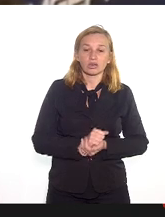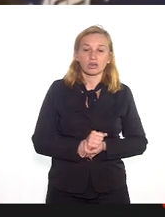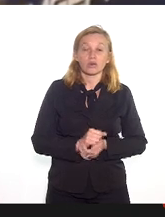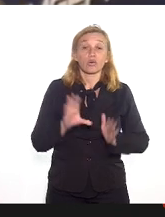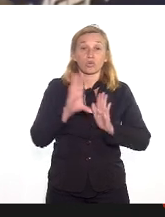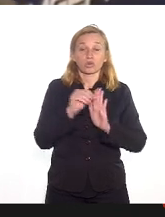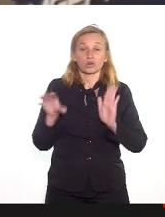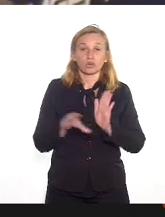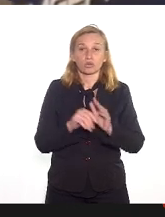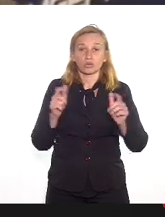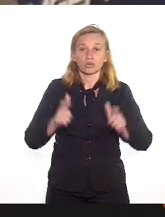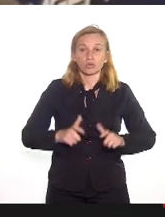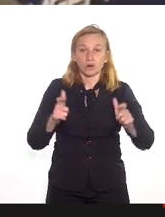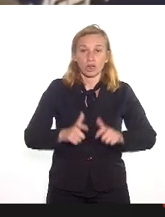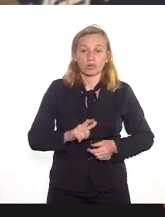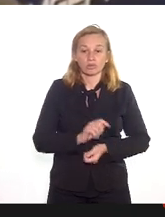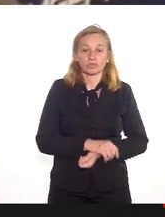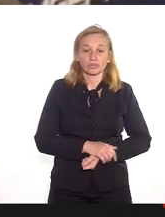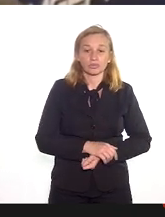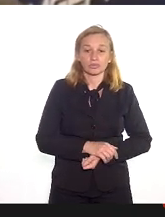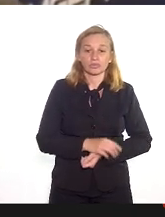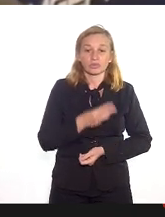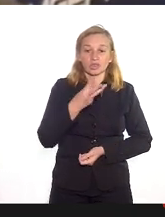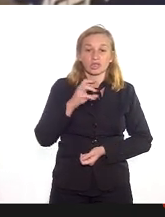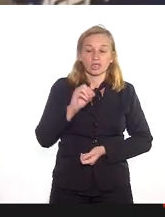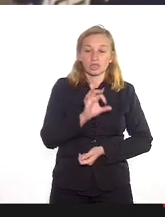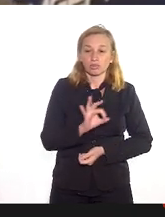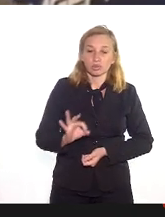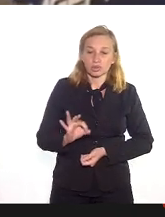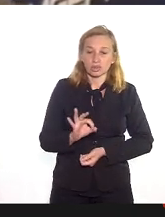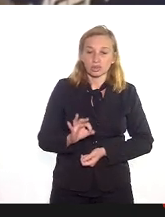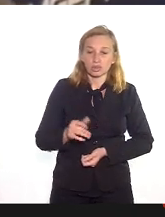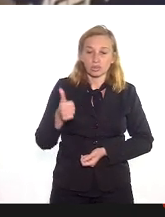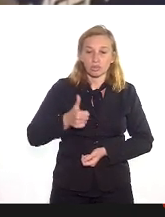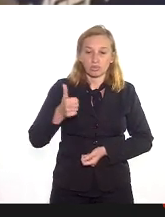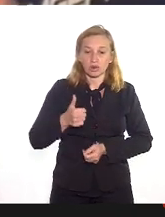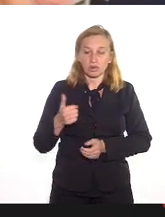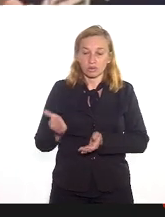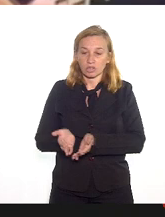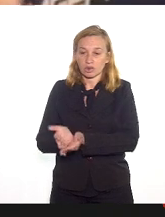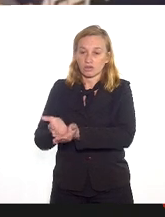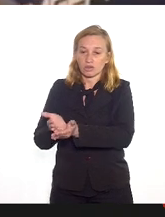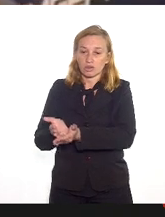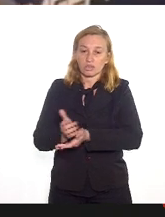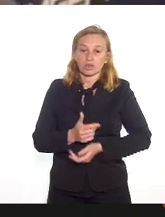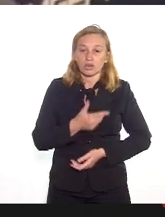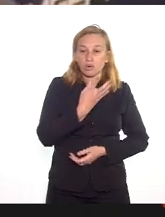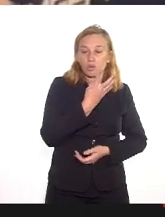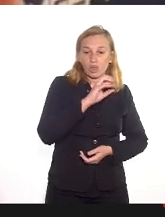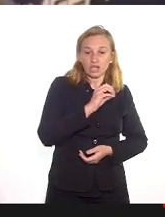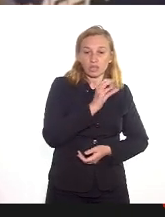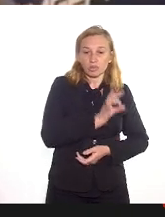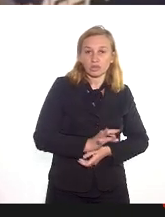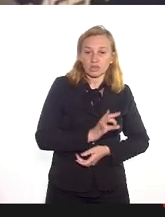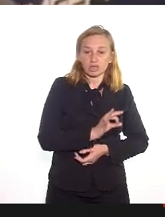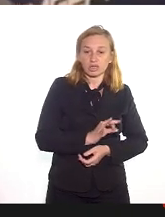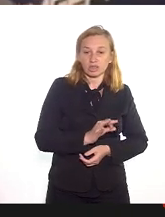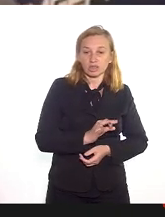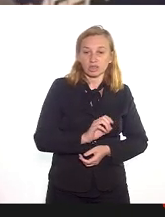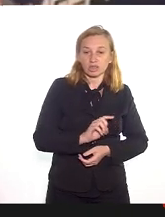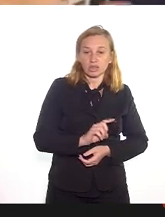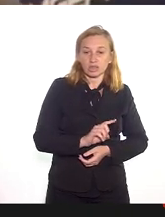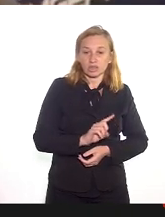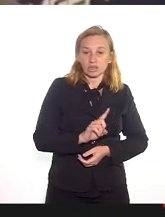conteúdo local. No mínimo, 30% para o primeiro navio e, no mínimo, 40% a